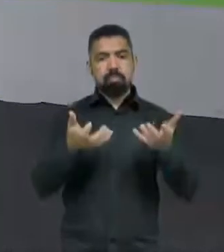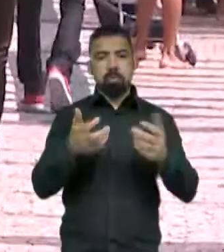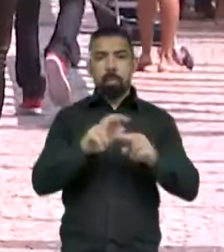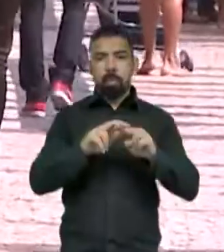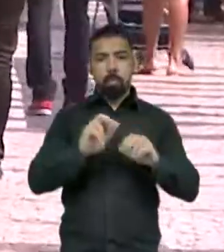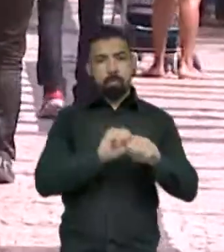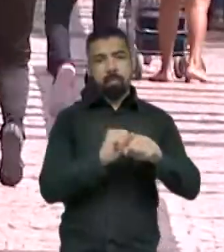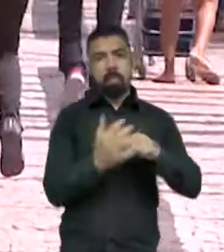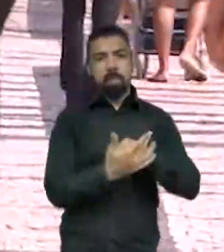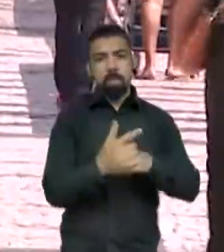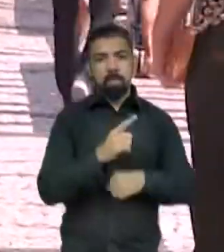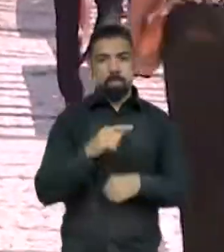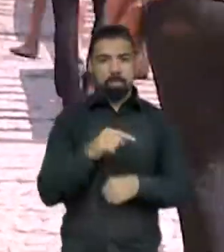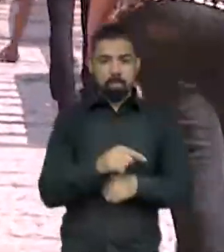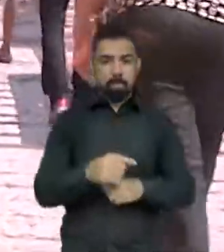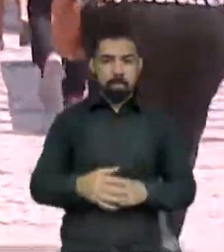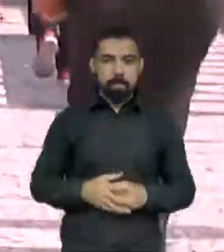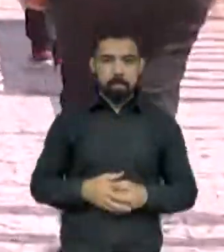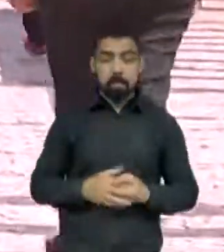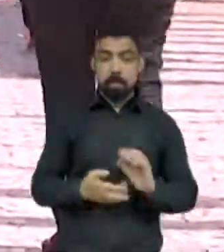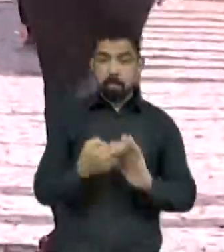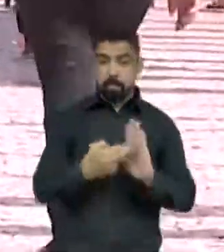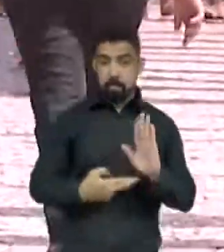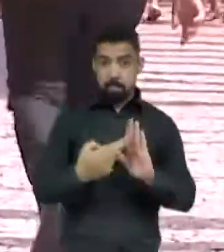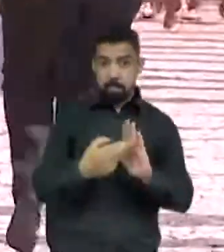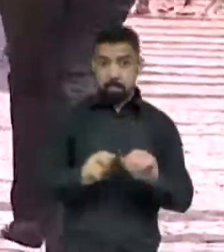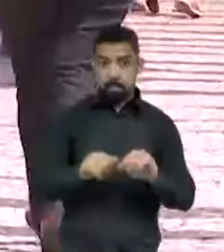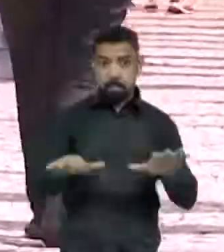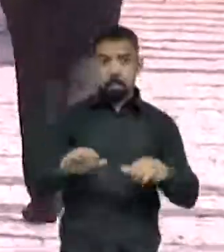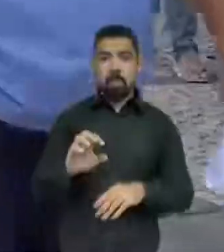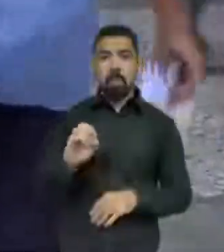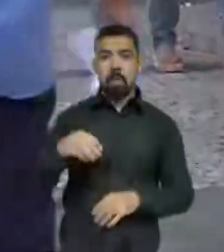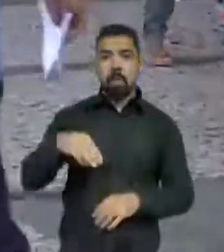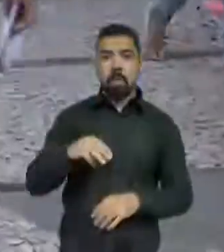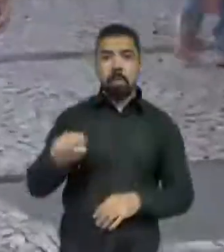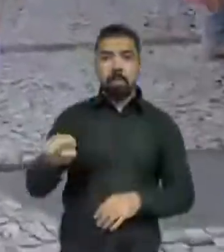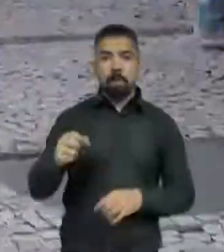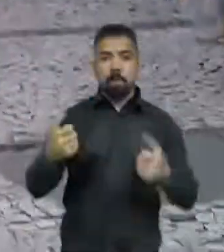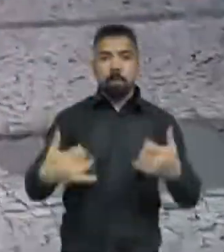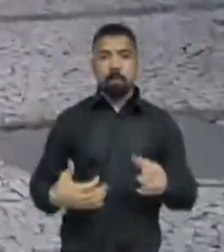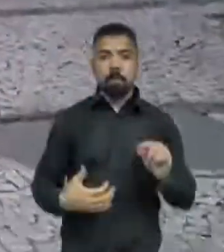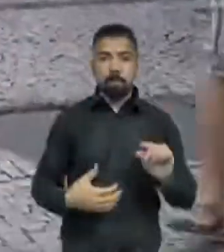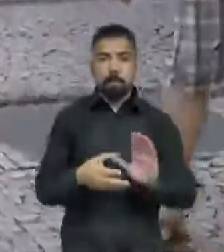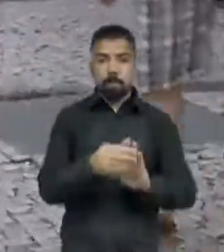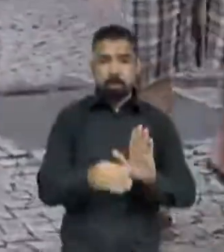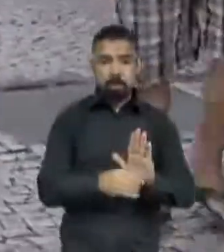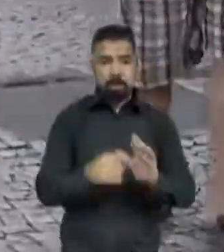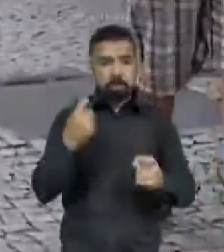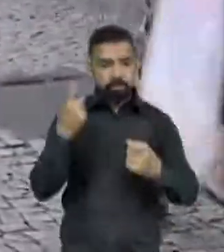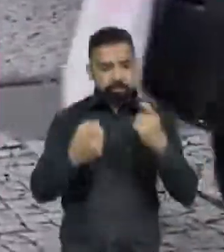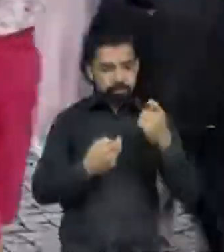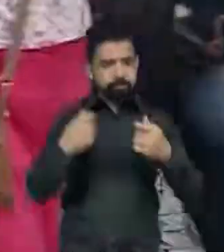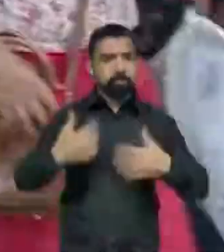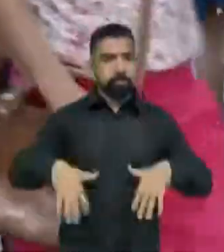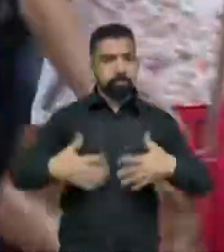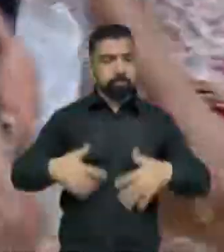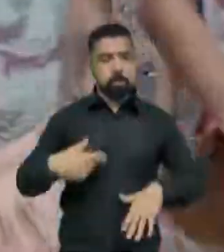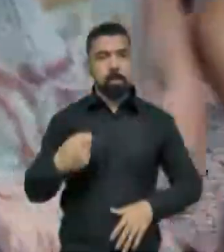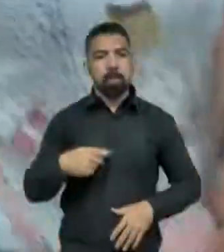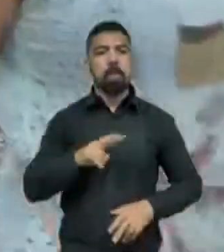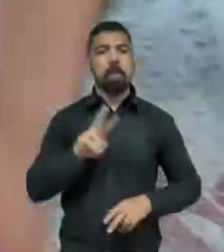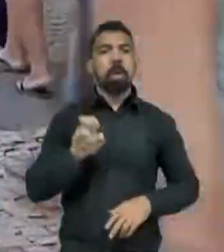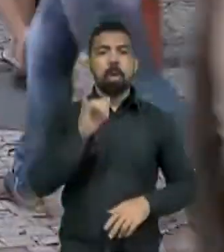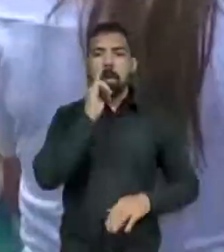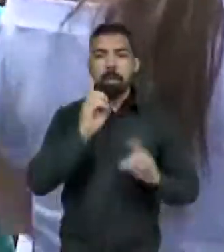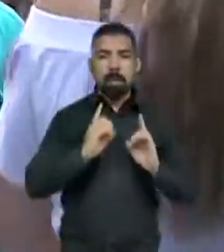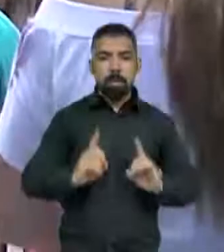pandemia. Um relatório divulgado pela Organização Mundial da Saúde apresentou dados preocupantes sobre um quadro de piora dos